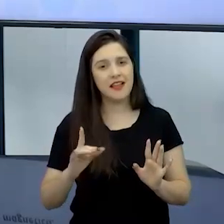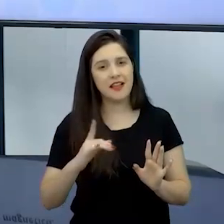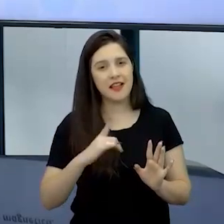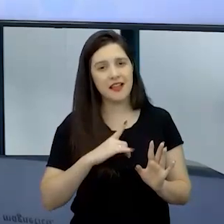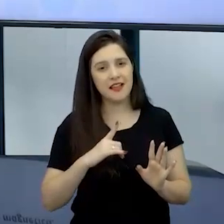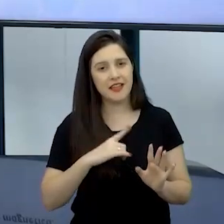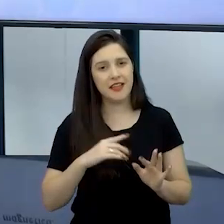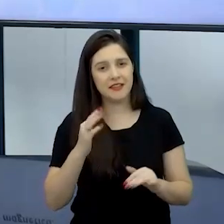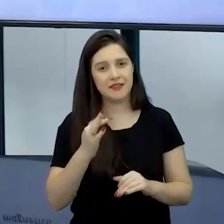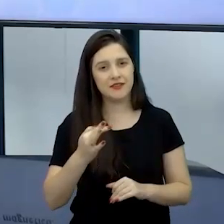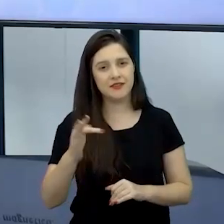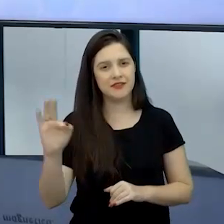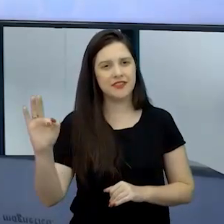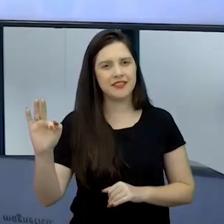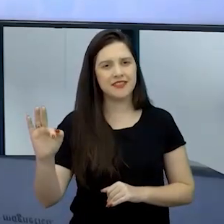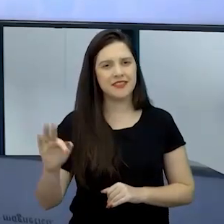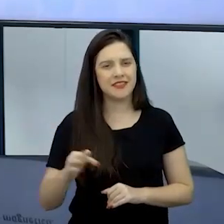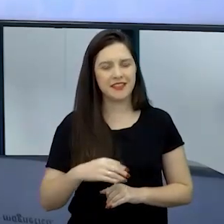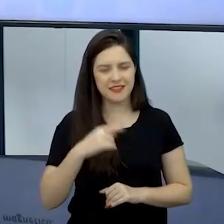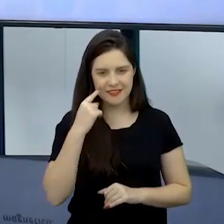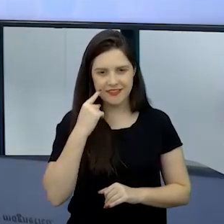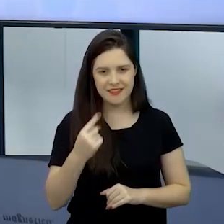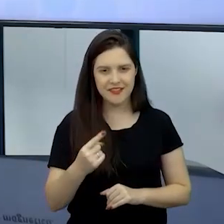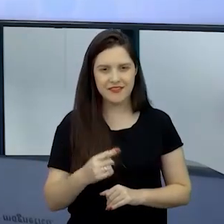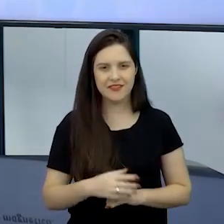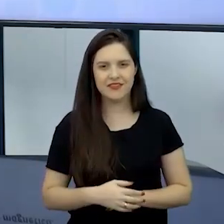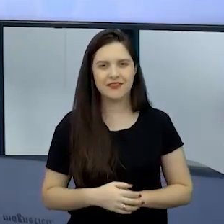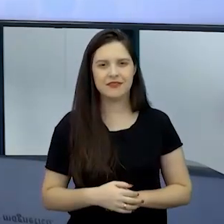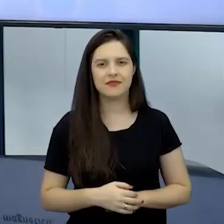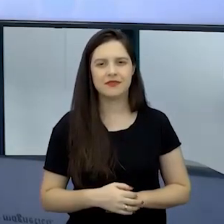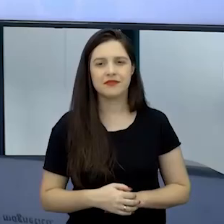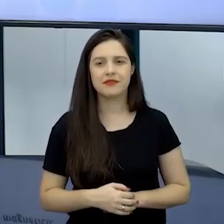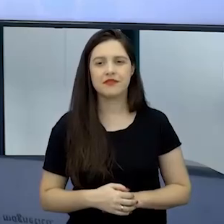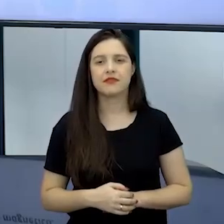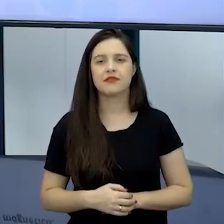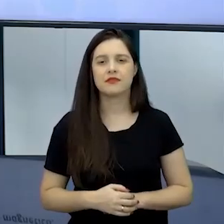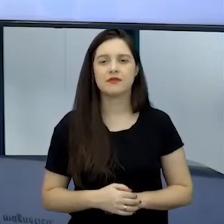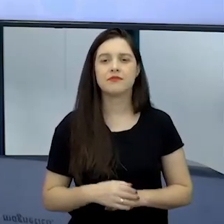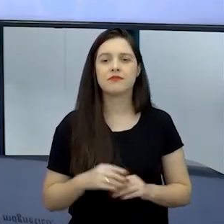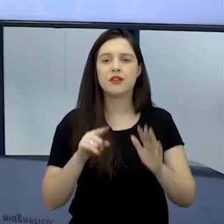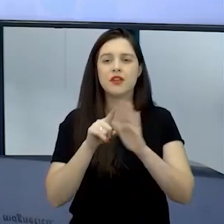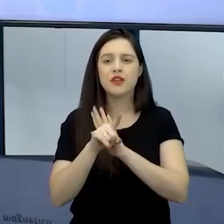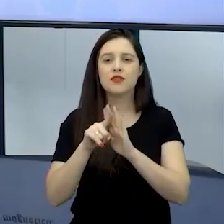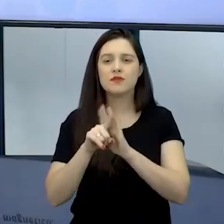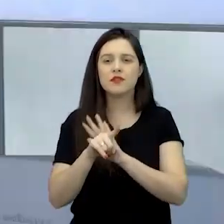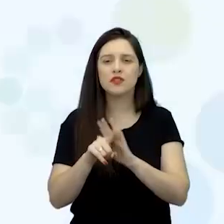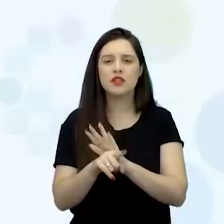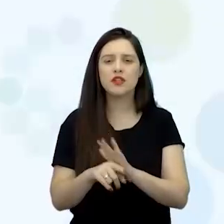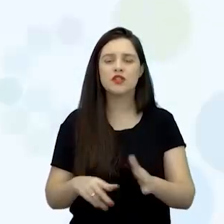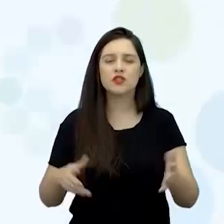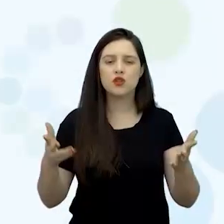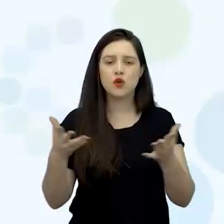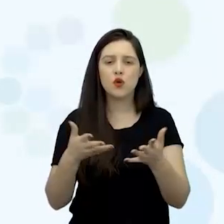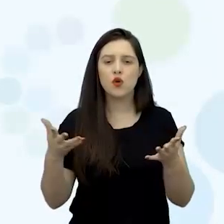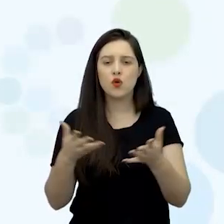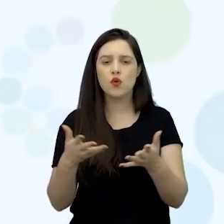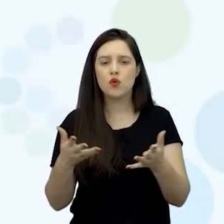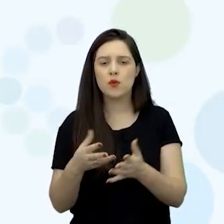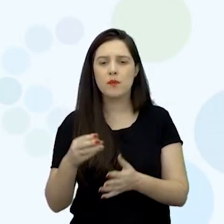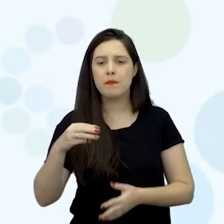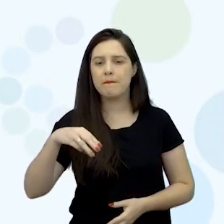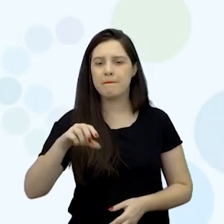da física. Aí tem o prêmio Nobel, olha que beleza, hein? Ó, pessoal, então qual é o objetivo da aula de hoje? Nosso